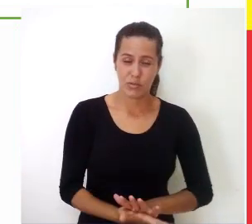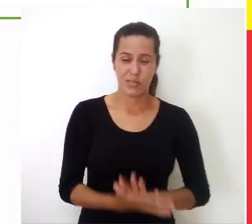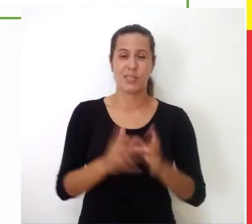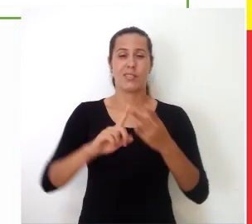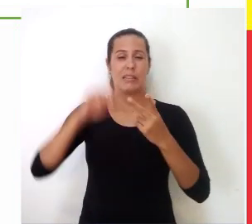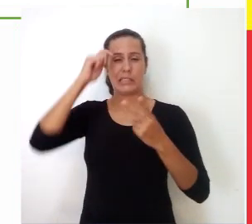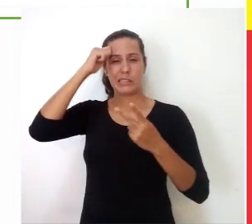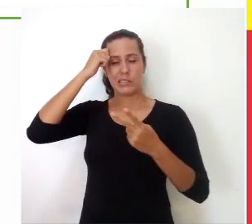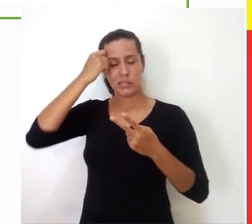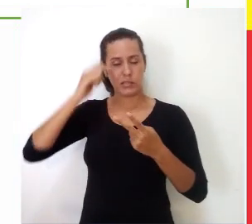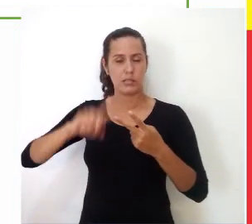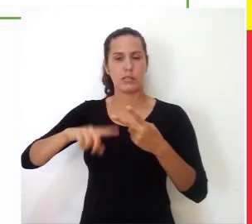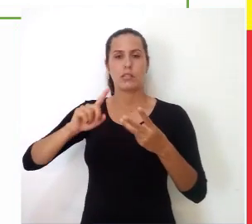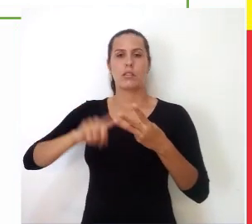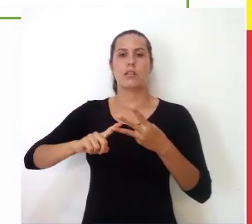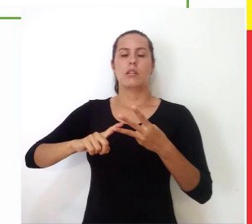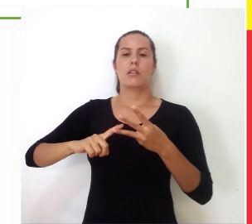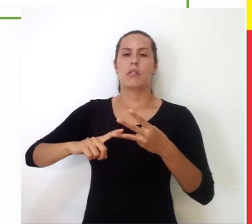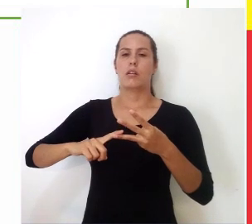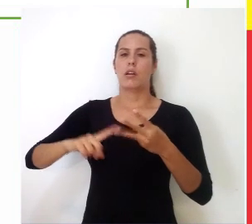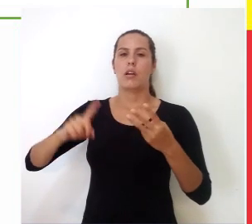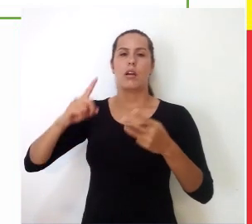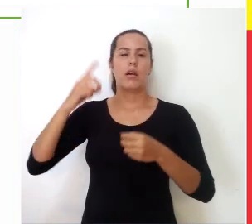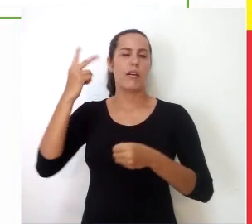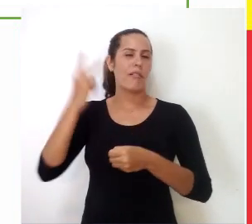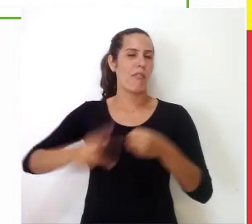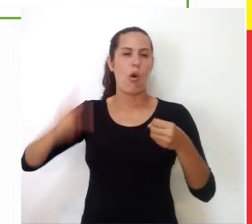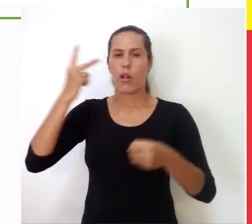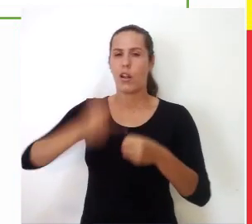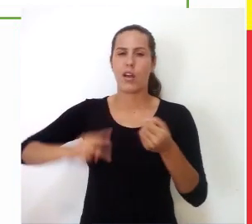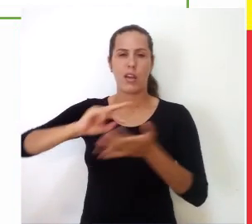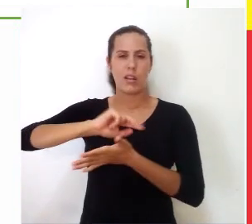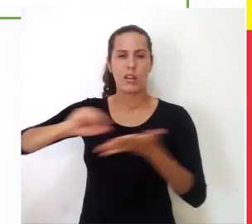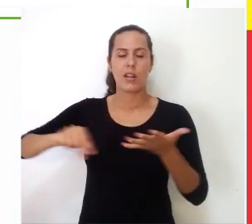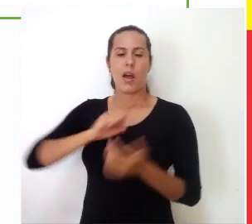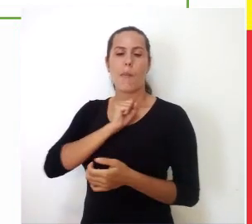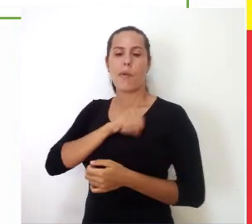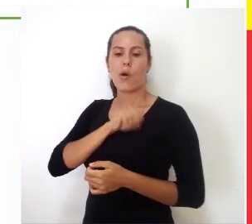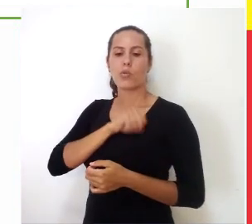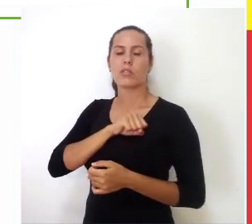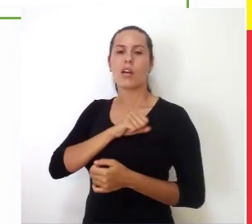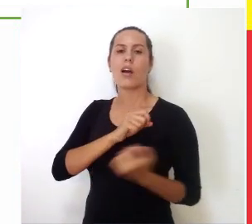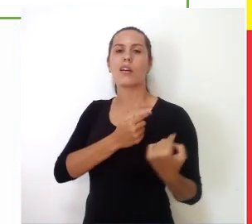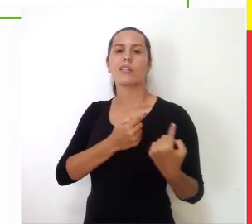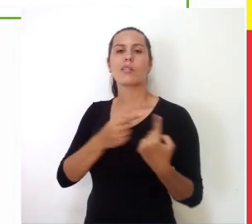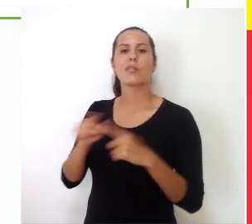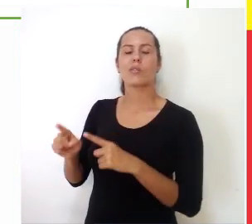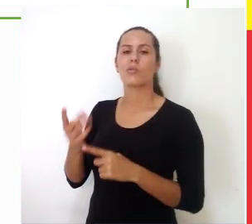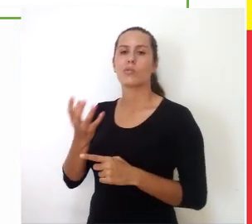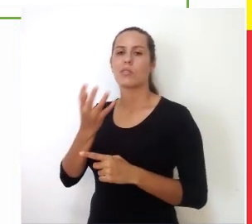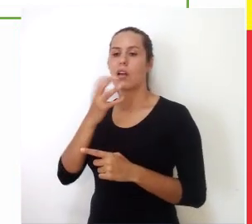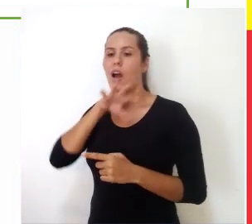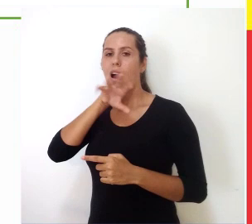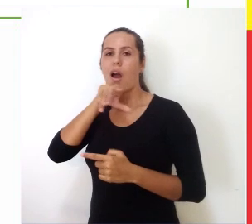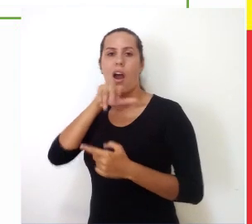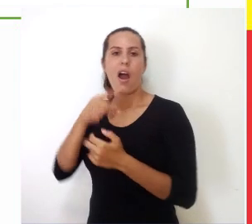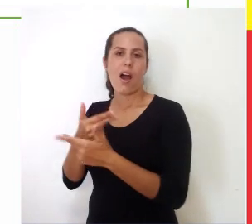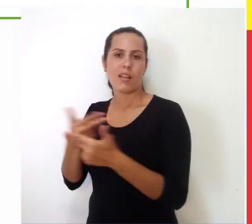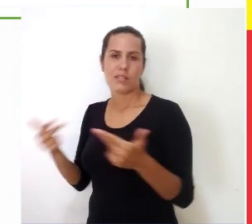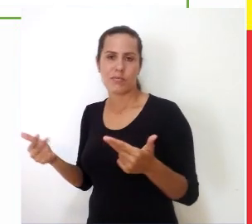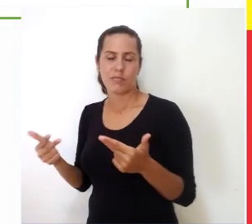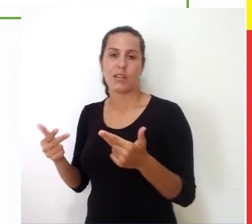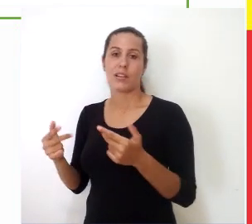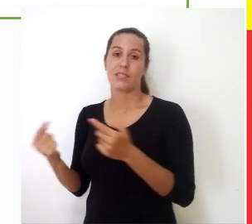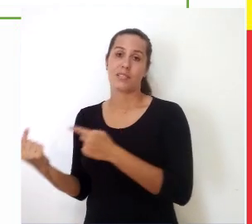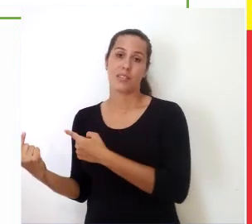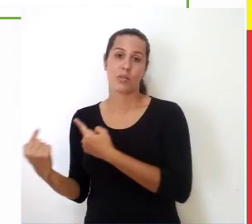racial, todos os tipos de abusos, a crueldade contra animais, portanto, vão contra os princípios básicos